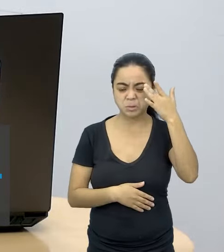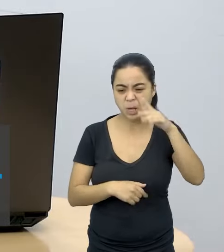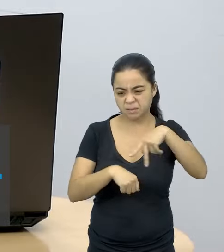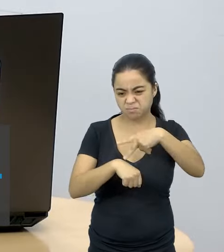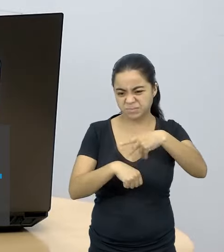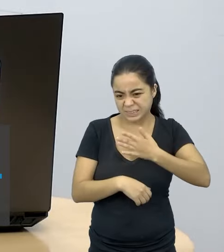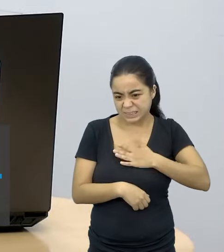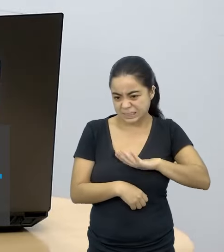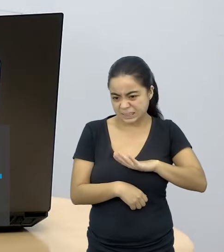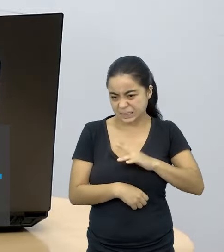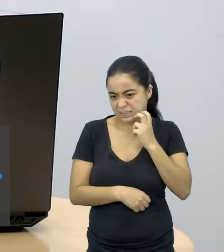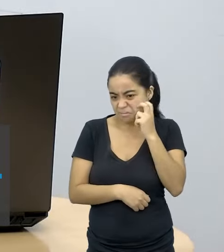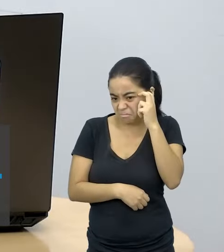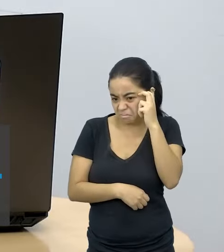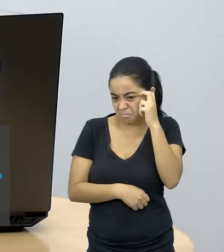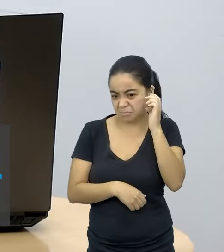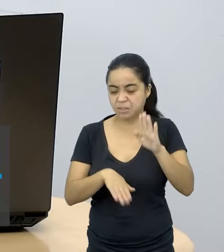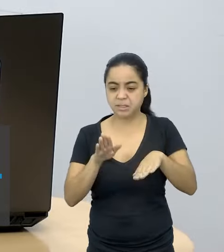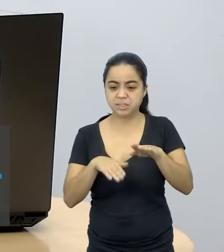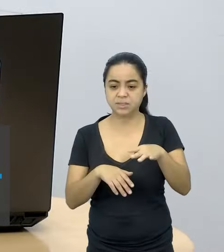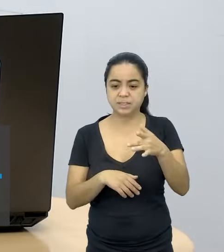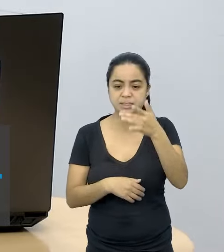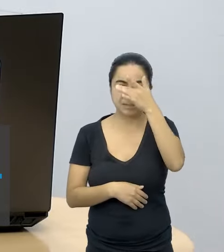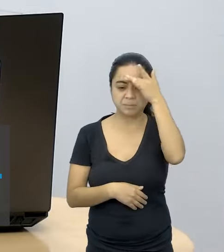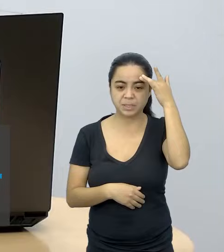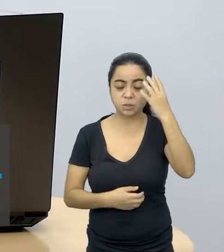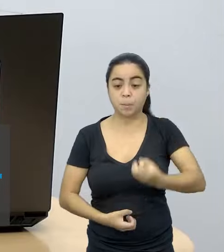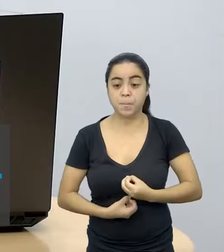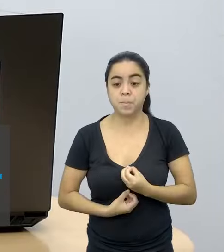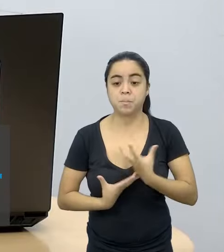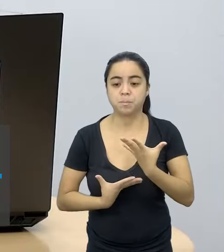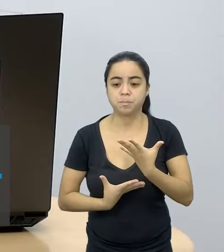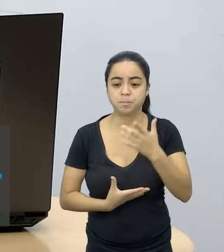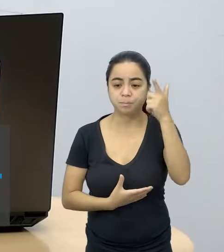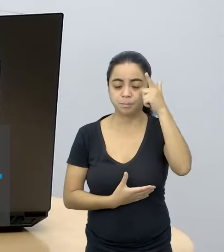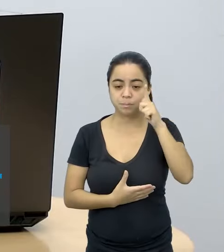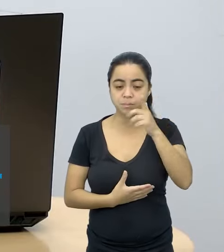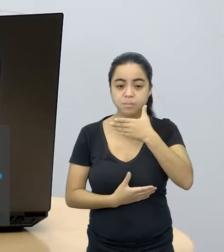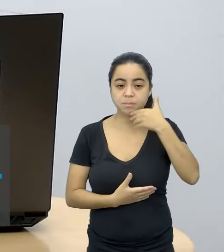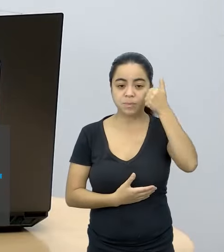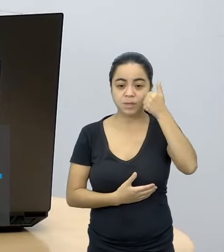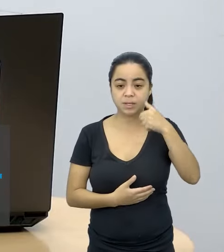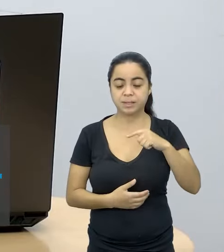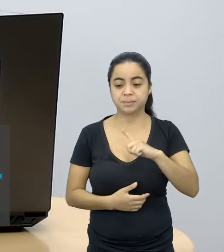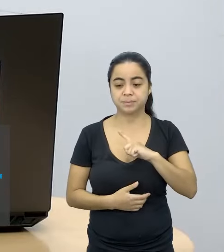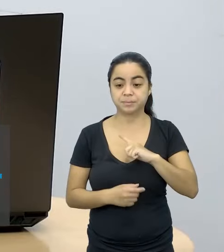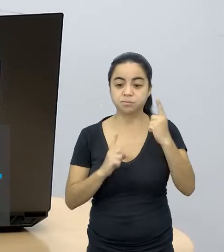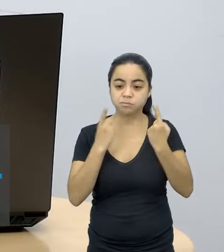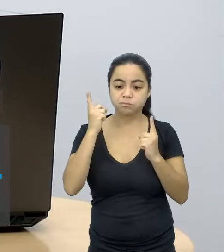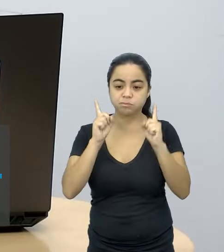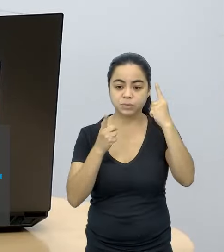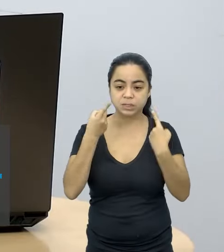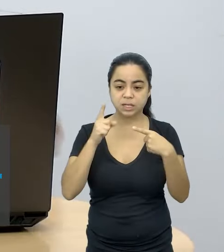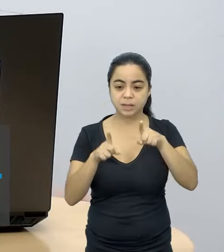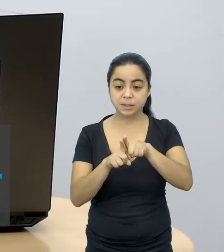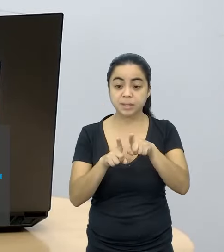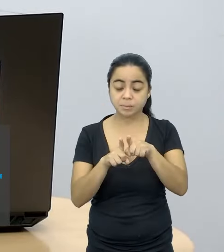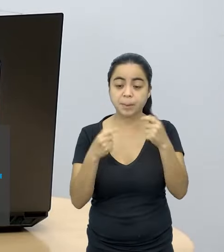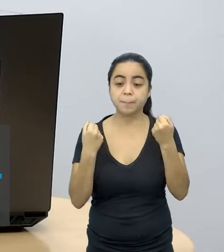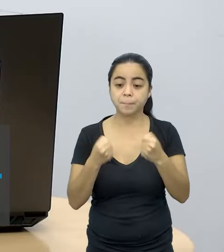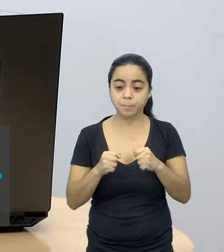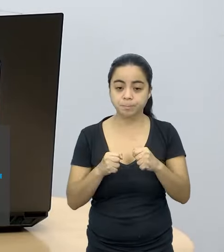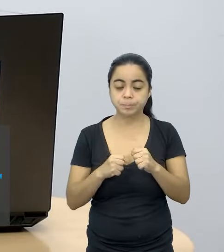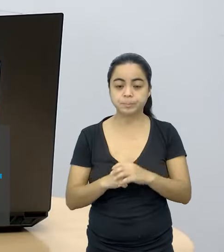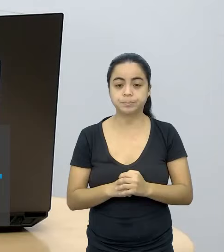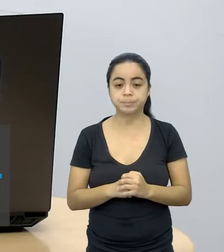uma certa dificuldade, tem gente que se expressa muito bem, né? Tem a mímica, que também é bem utilizada.